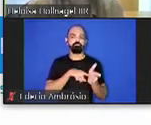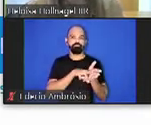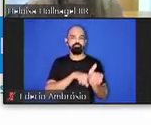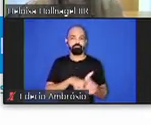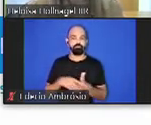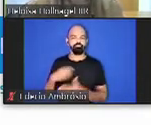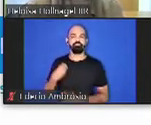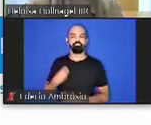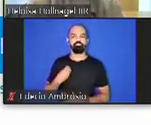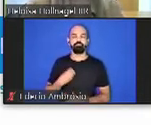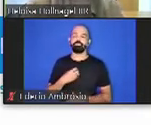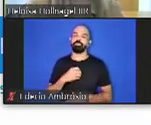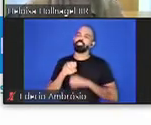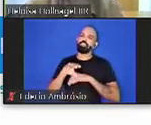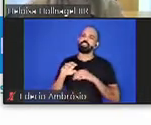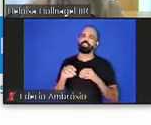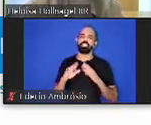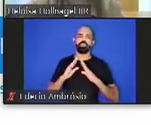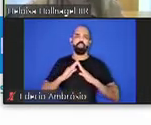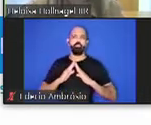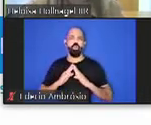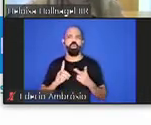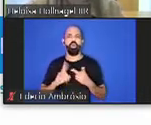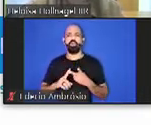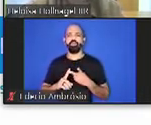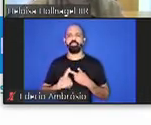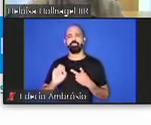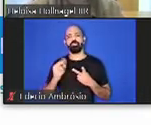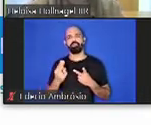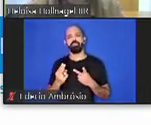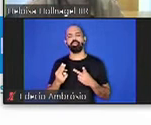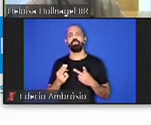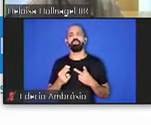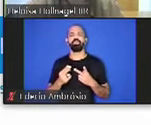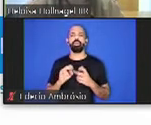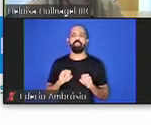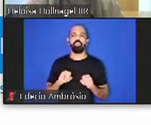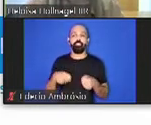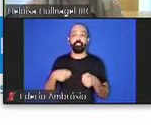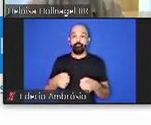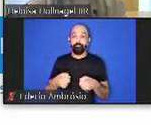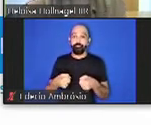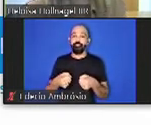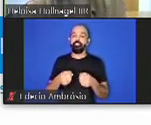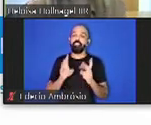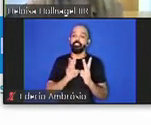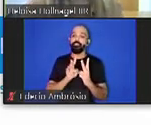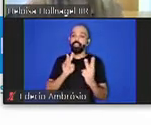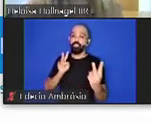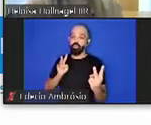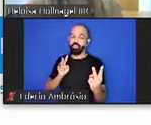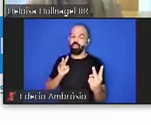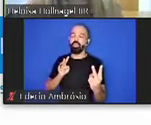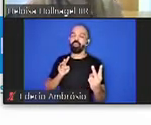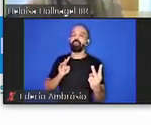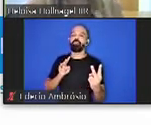ensino remoto e a possibilidade de defesas virtuais até